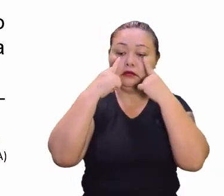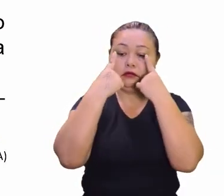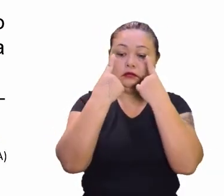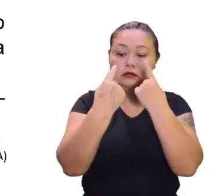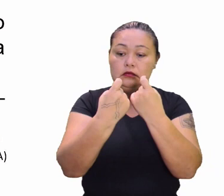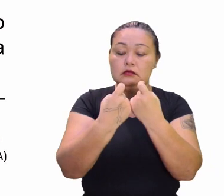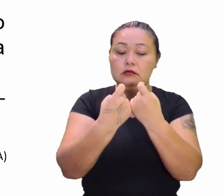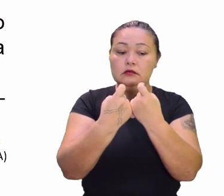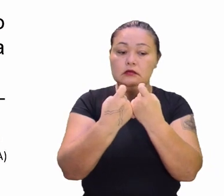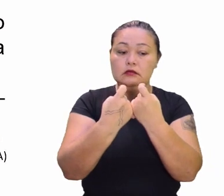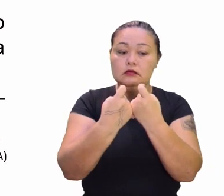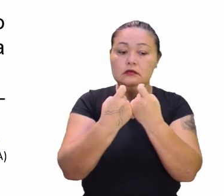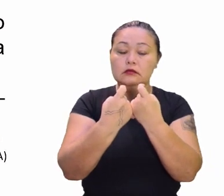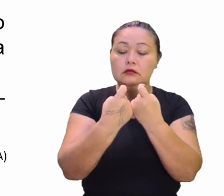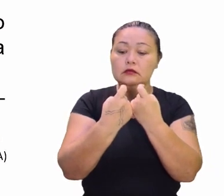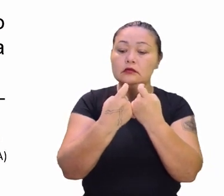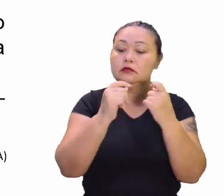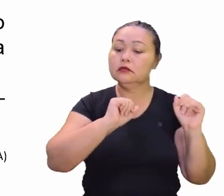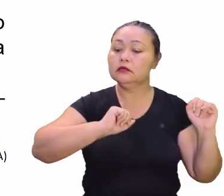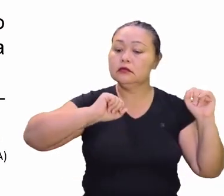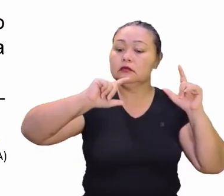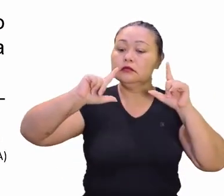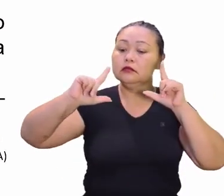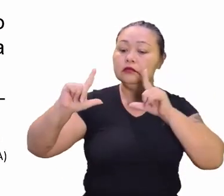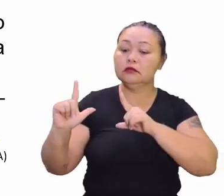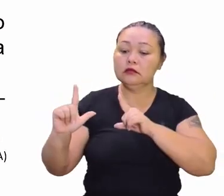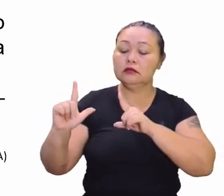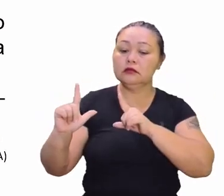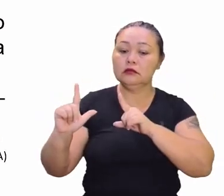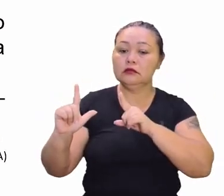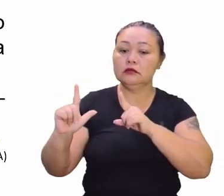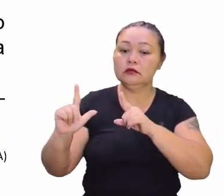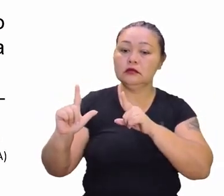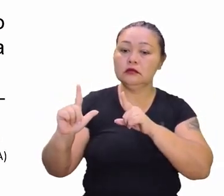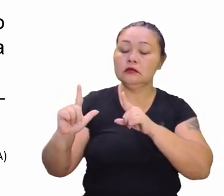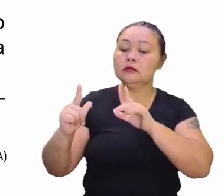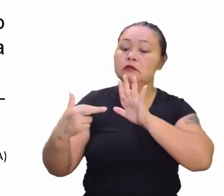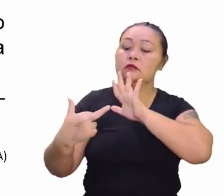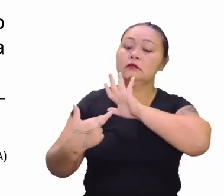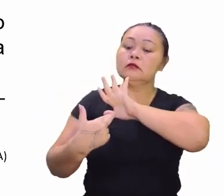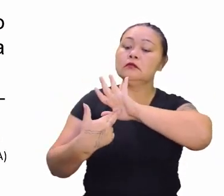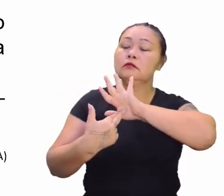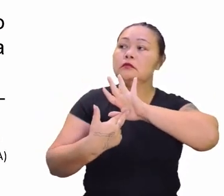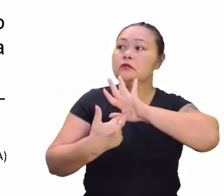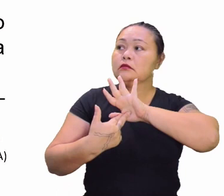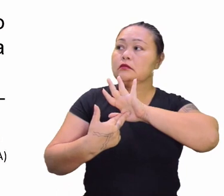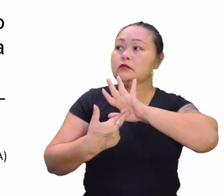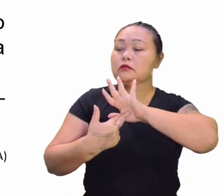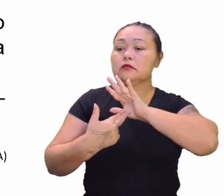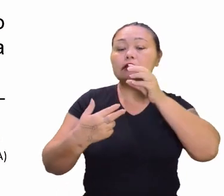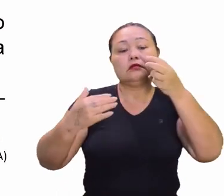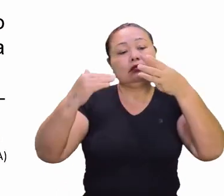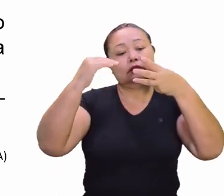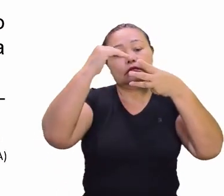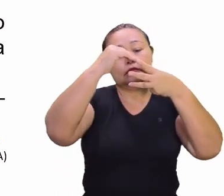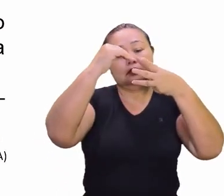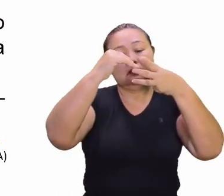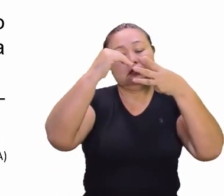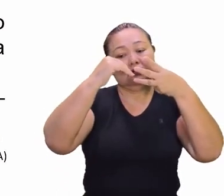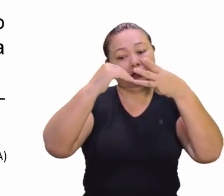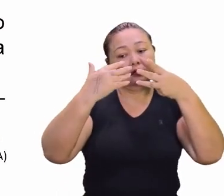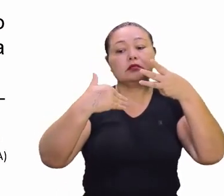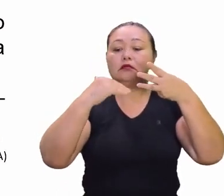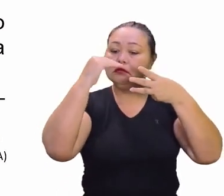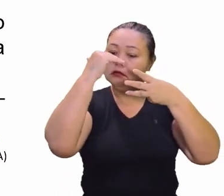Interessante esse slide, Rogério, que ele ficou representado pelas 3 esferas de